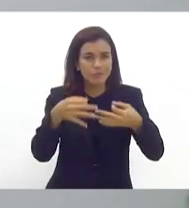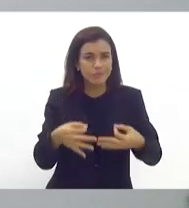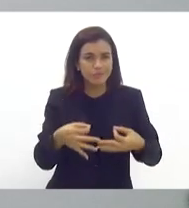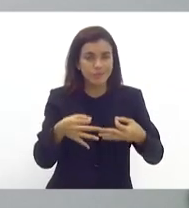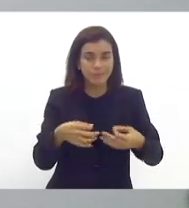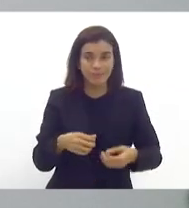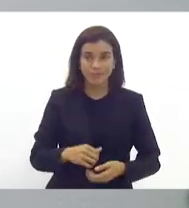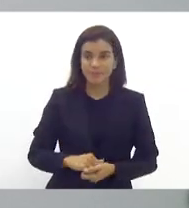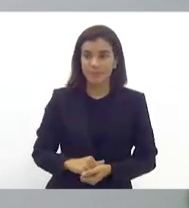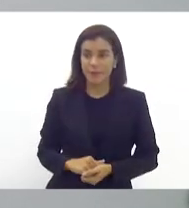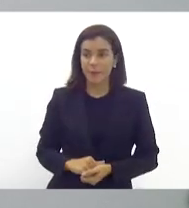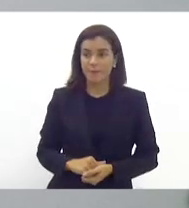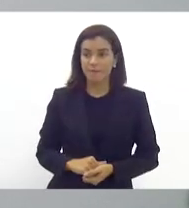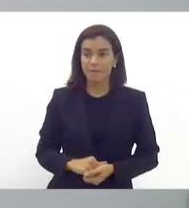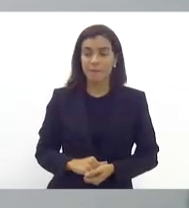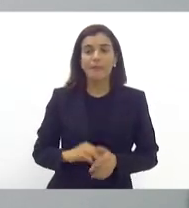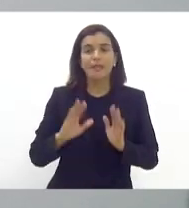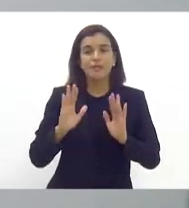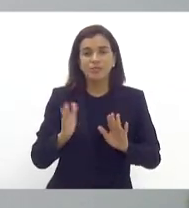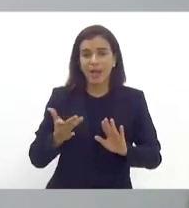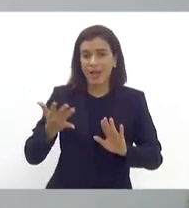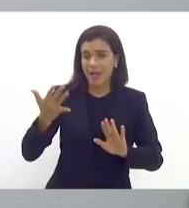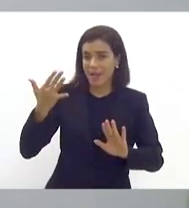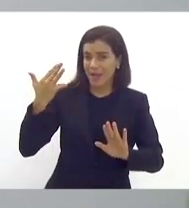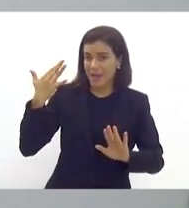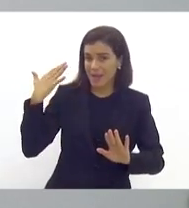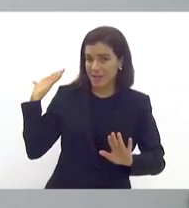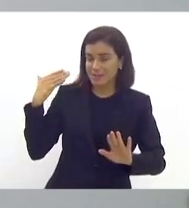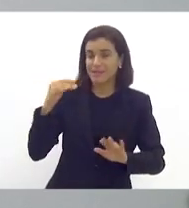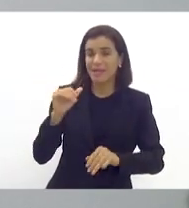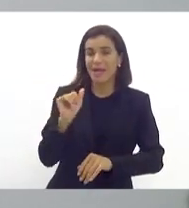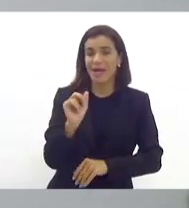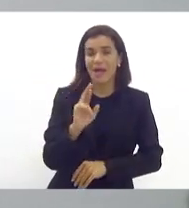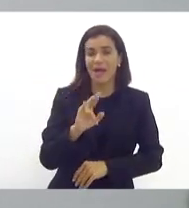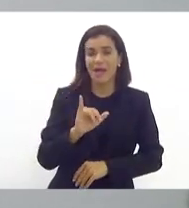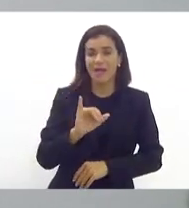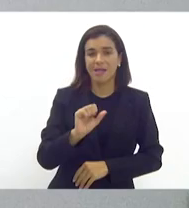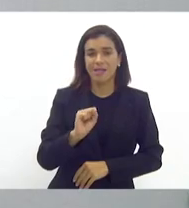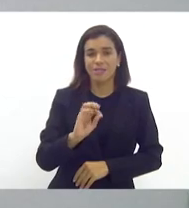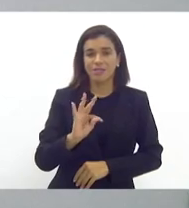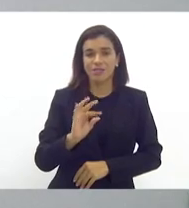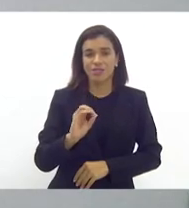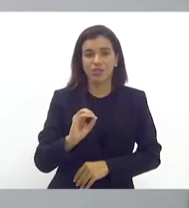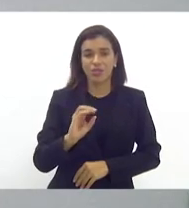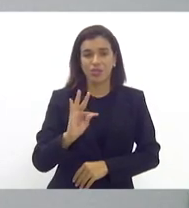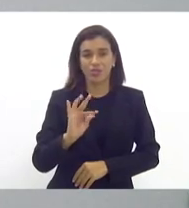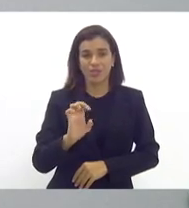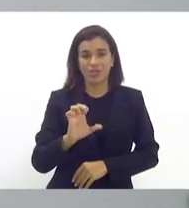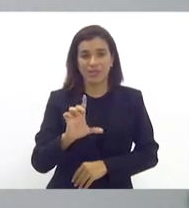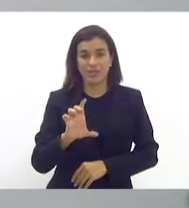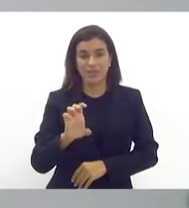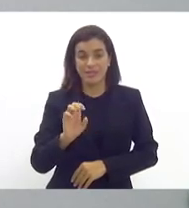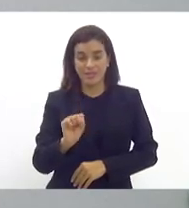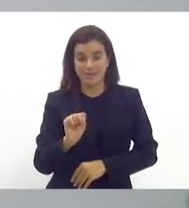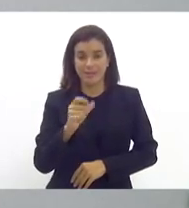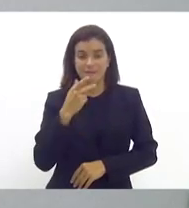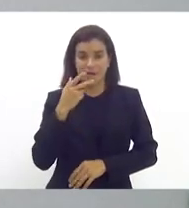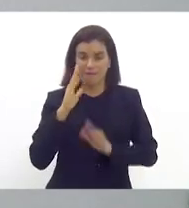adequadamente e já dizia Aristóteles né ele era muito compartimentado